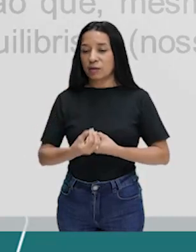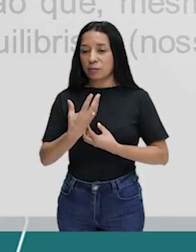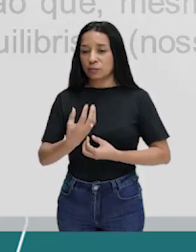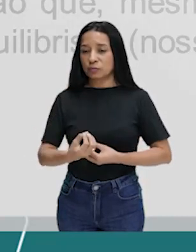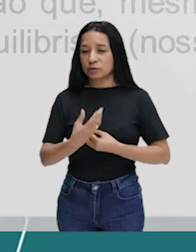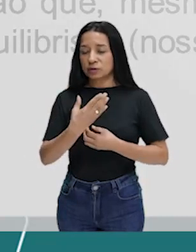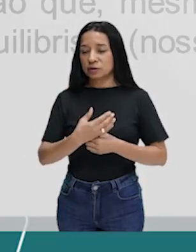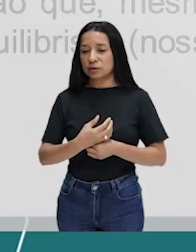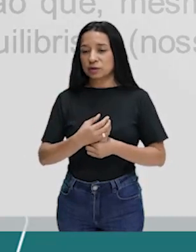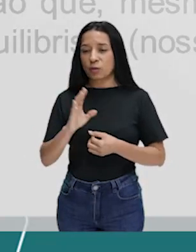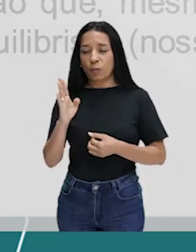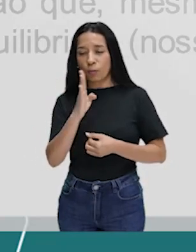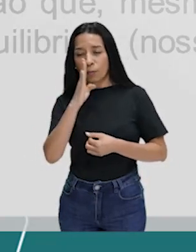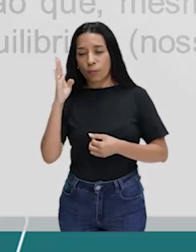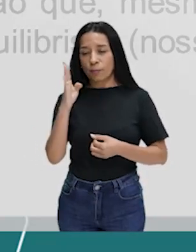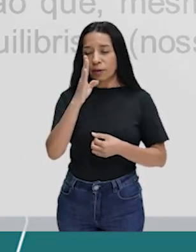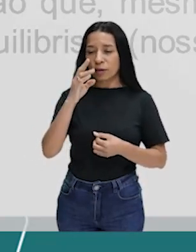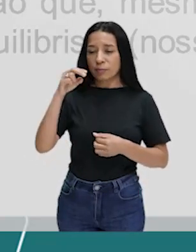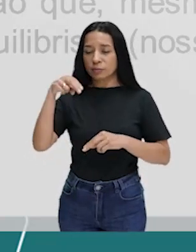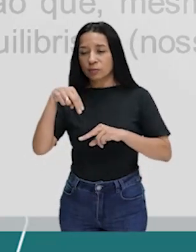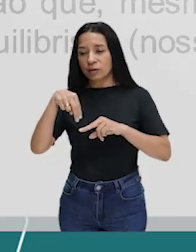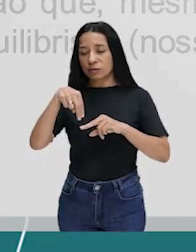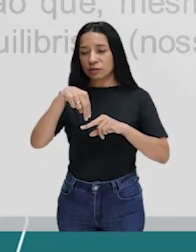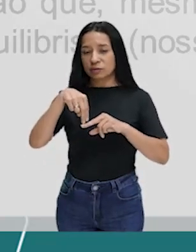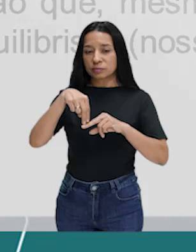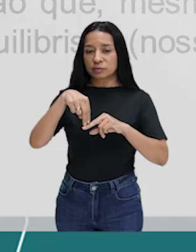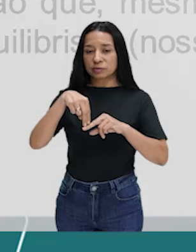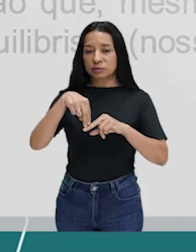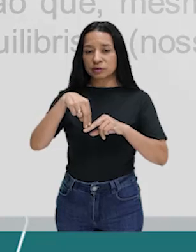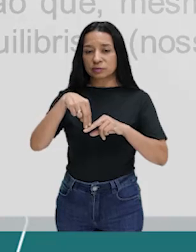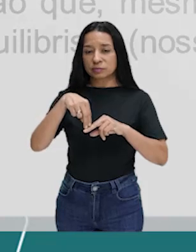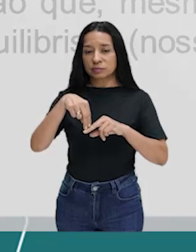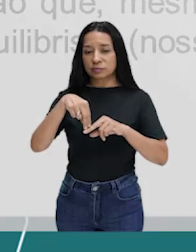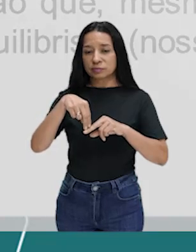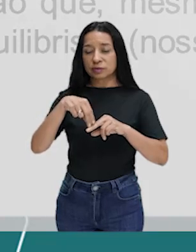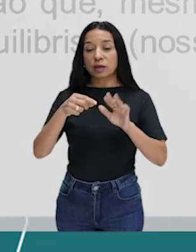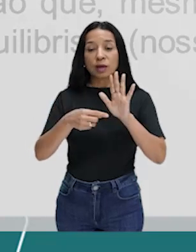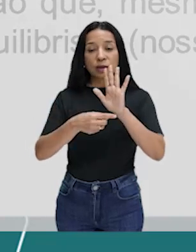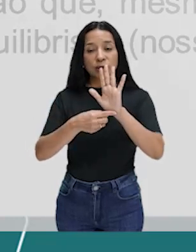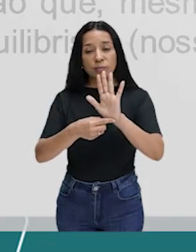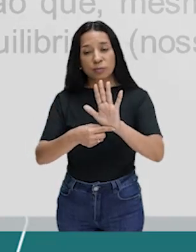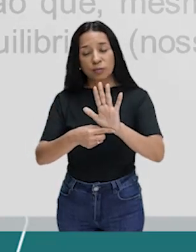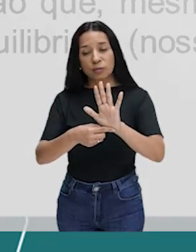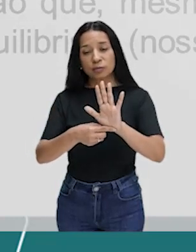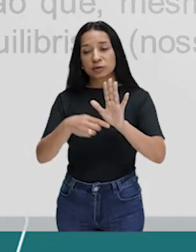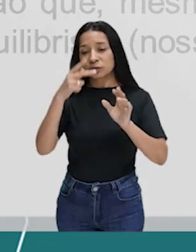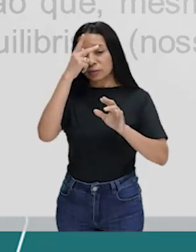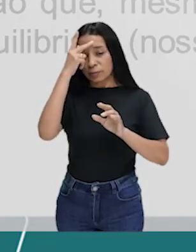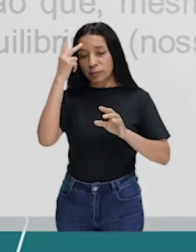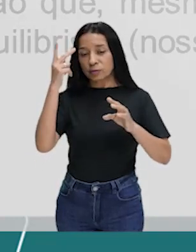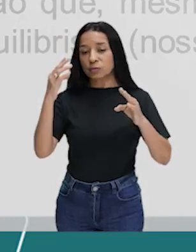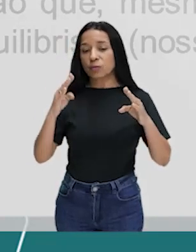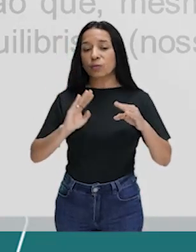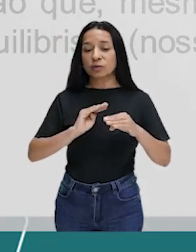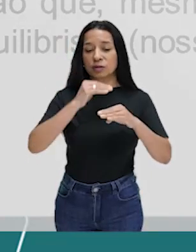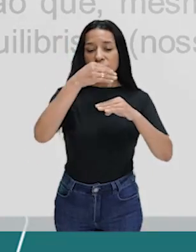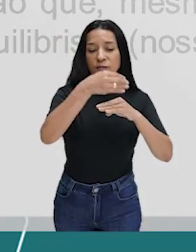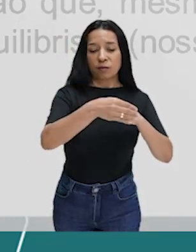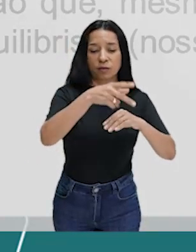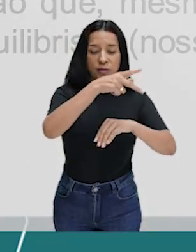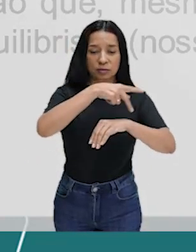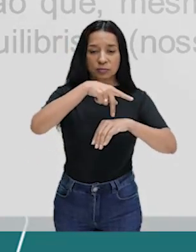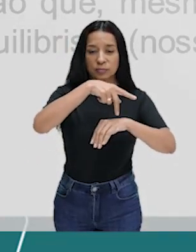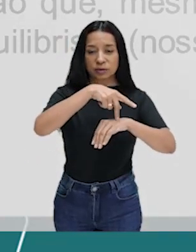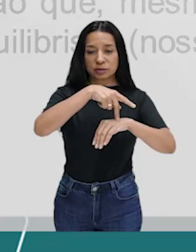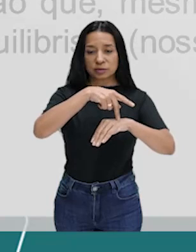os exilados. É um retrato do Brasil no final do período da ditadura militar, com mães chorando,